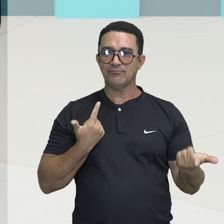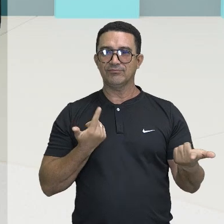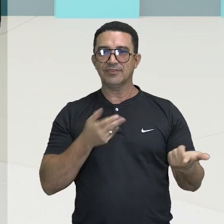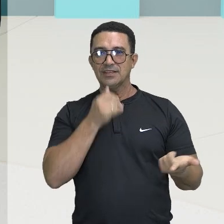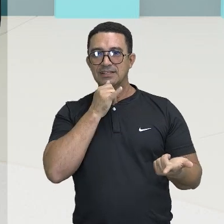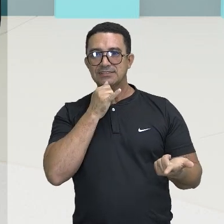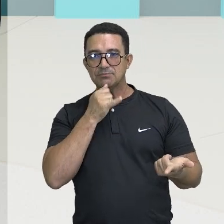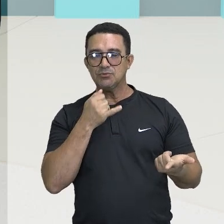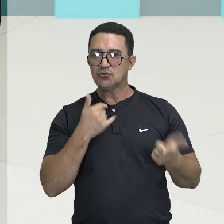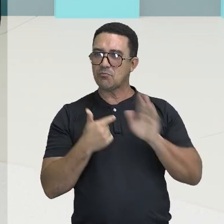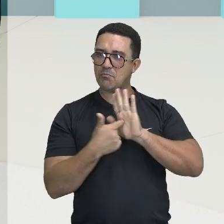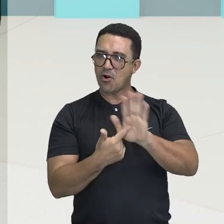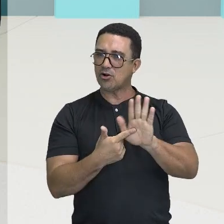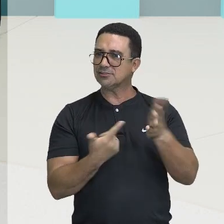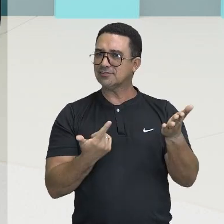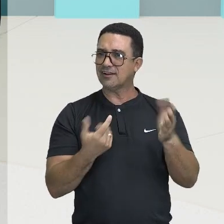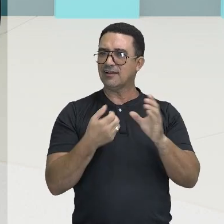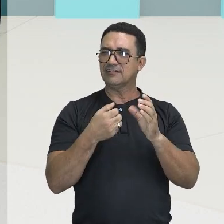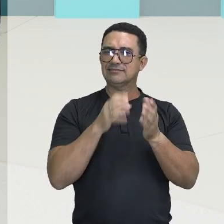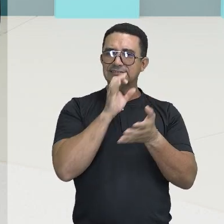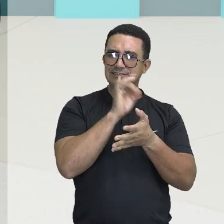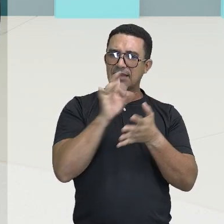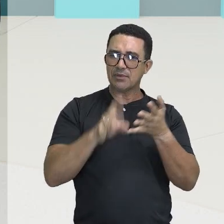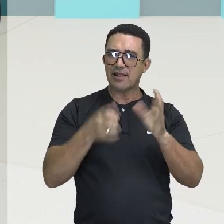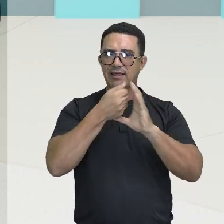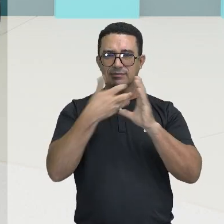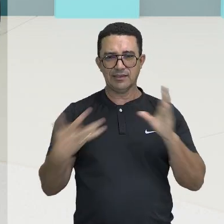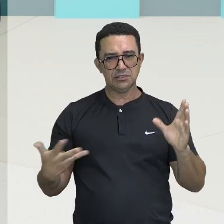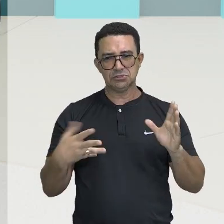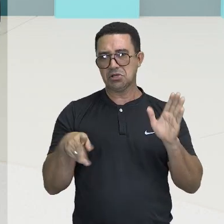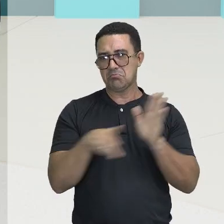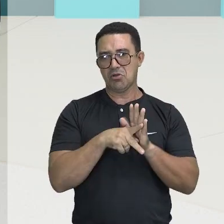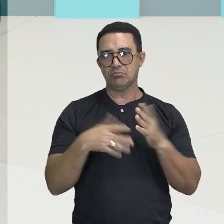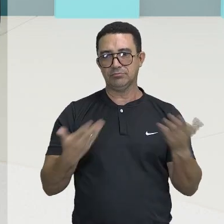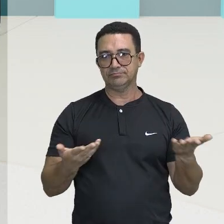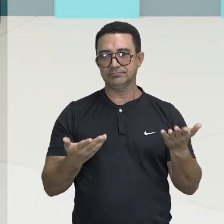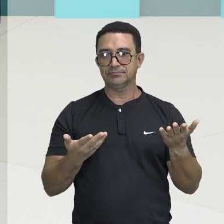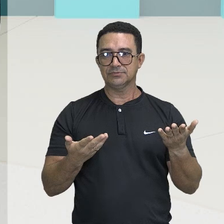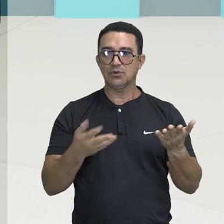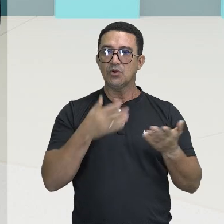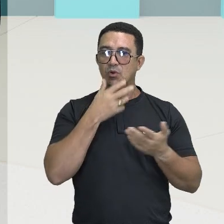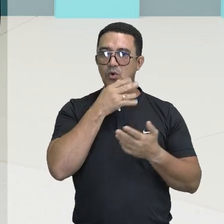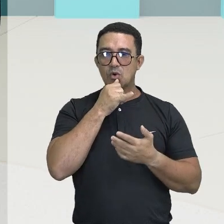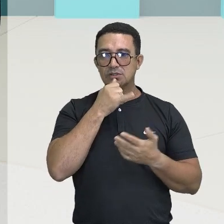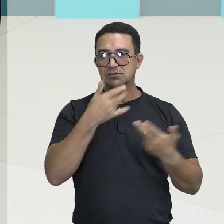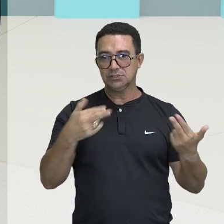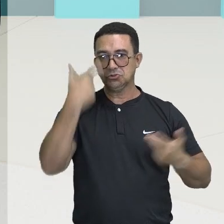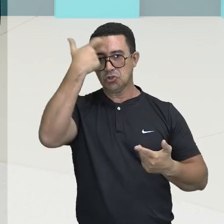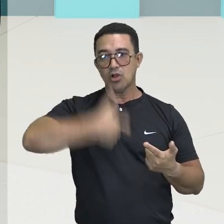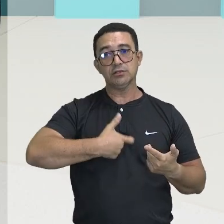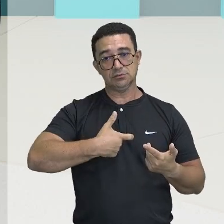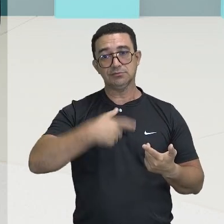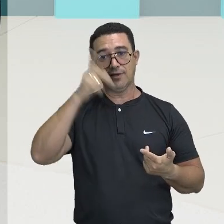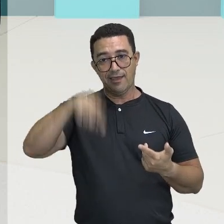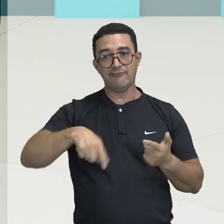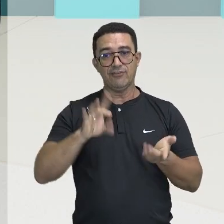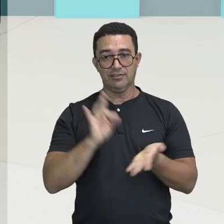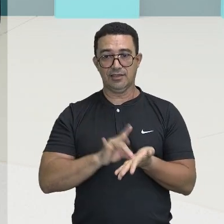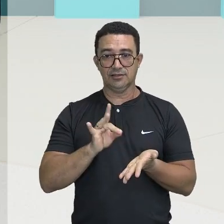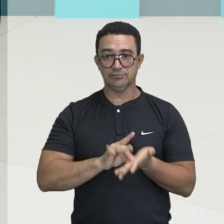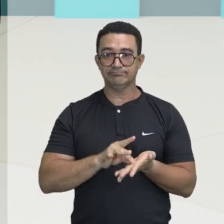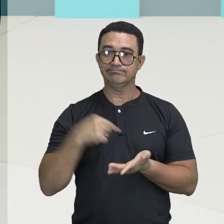entrega, revela a cada momento aquilo que realmente somos. Então,